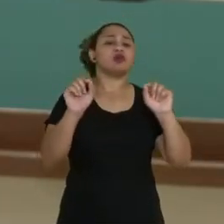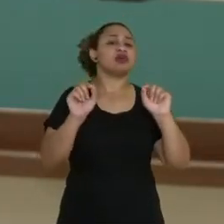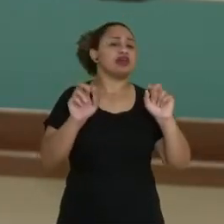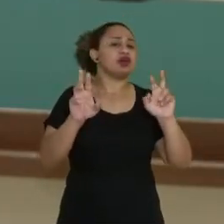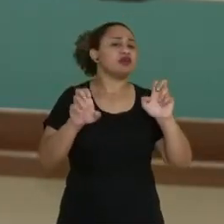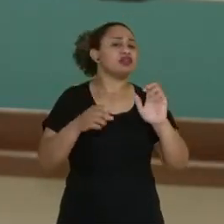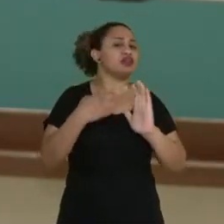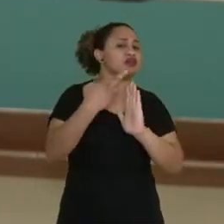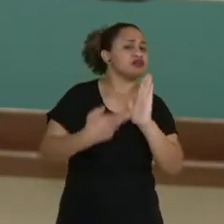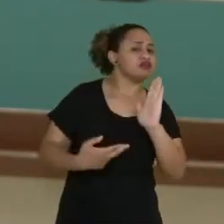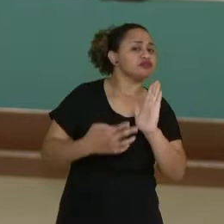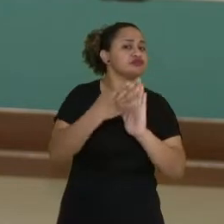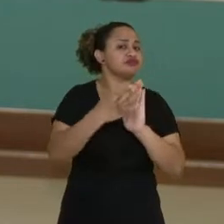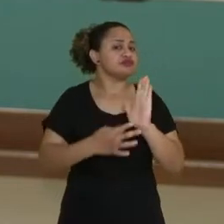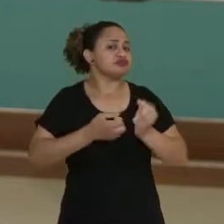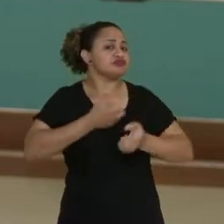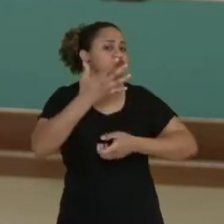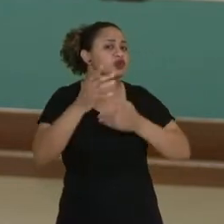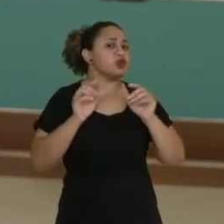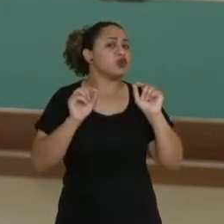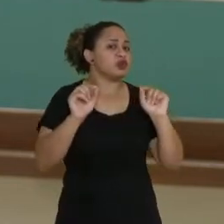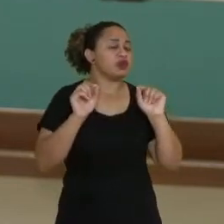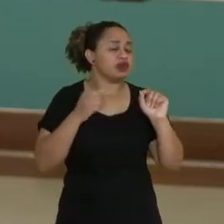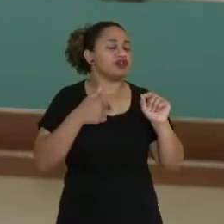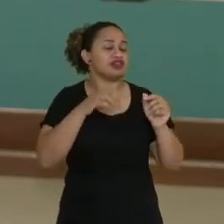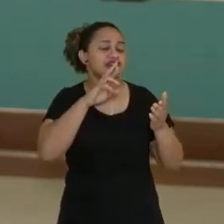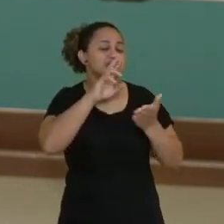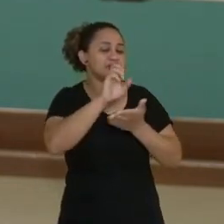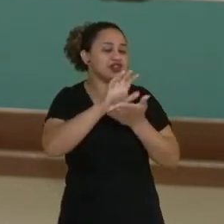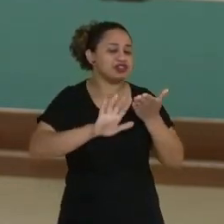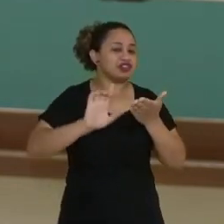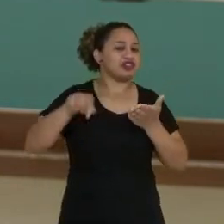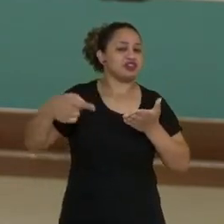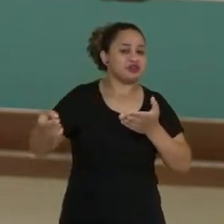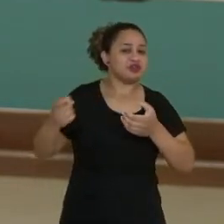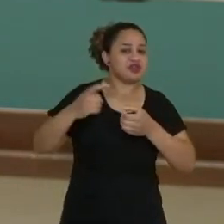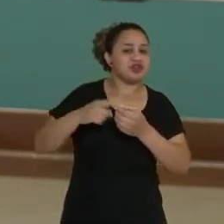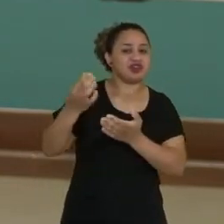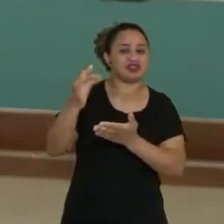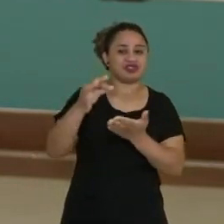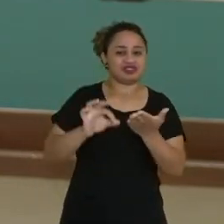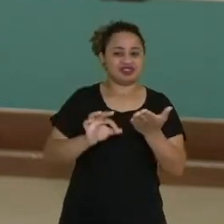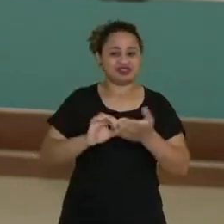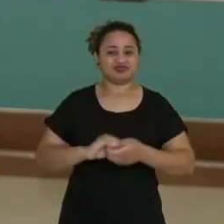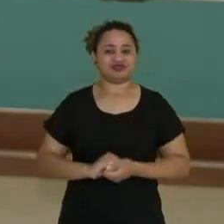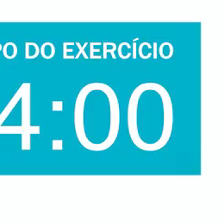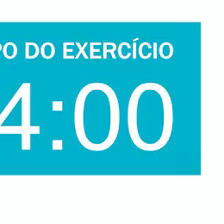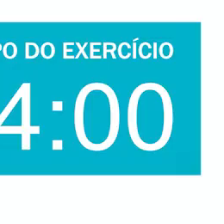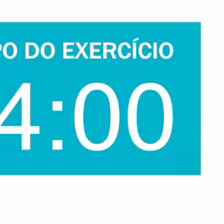relato? Já percebeu? Faz aí que eu volto a seguir, gabaritar contigo.